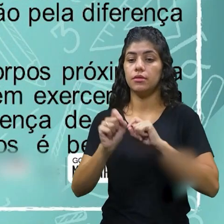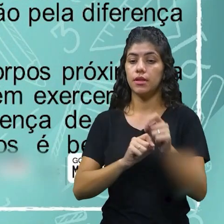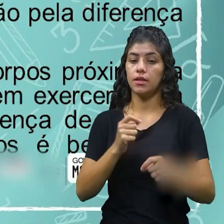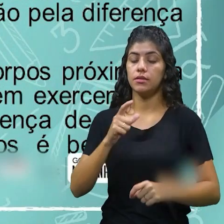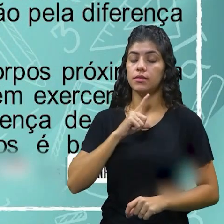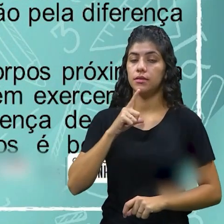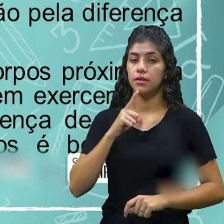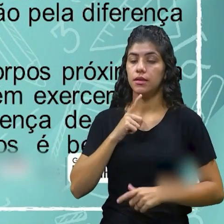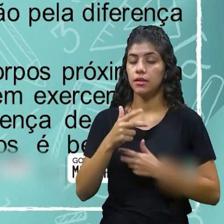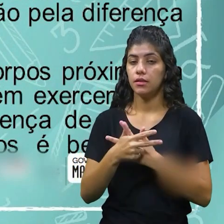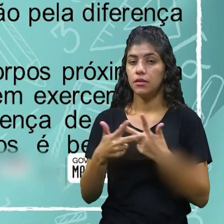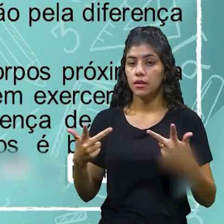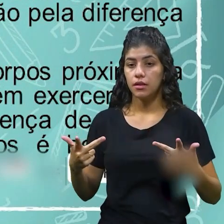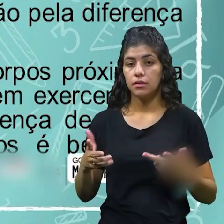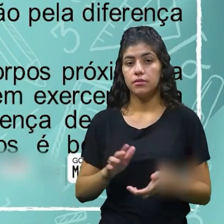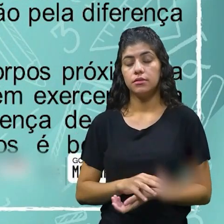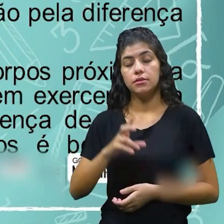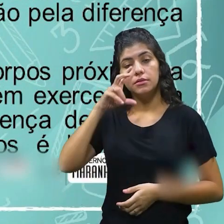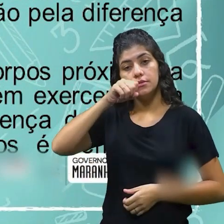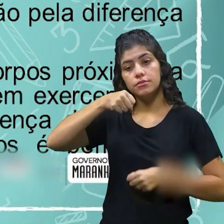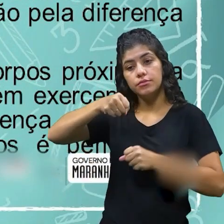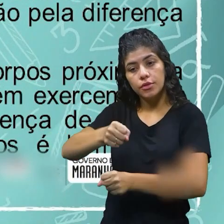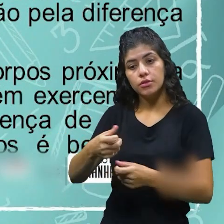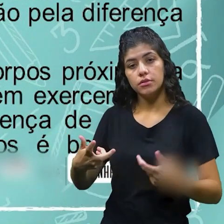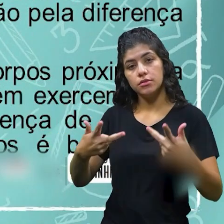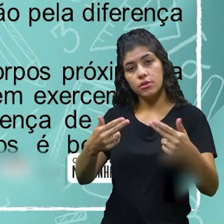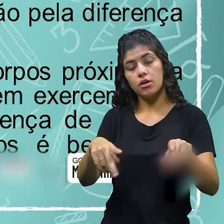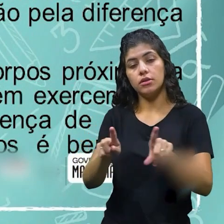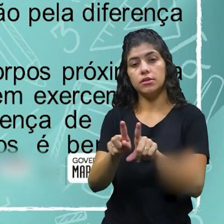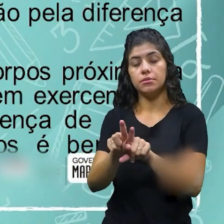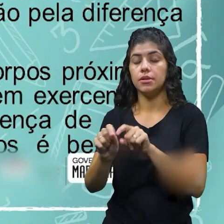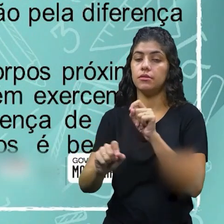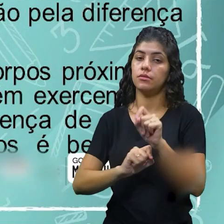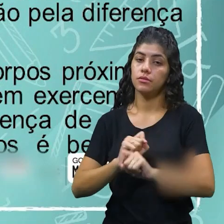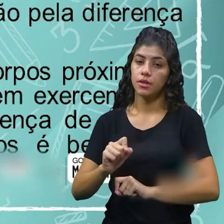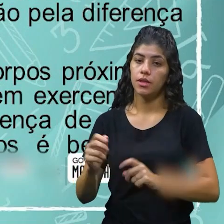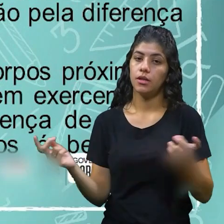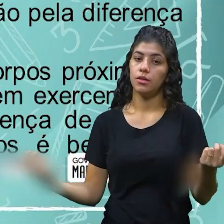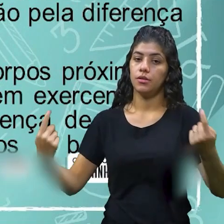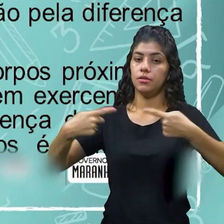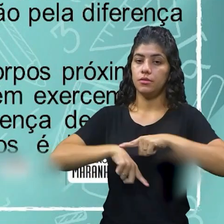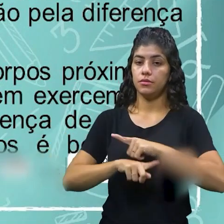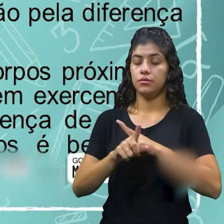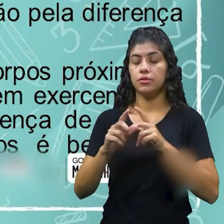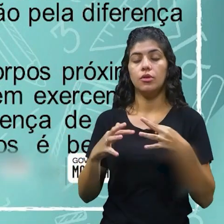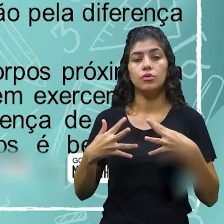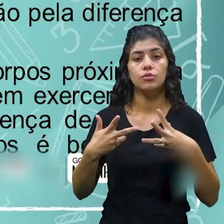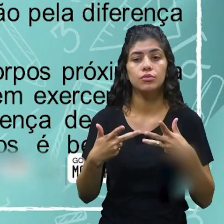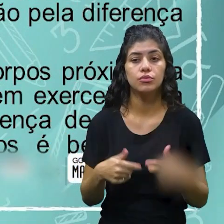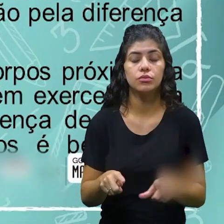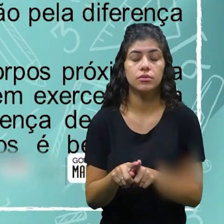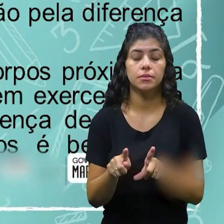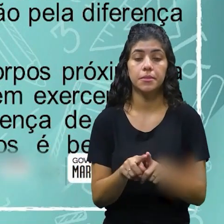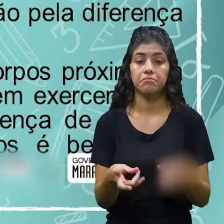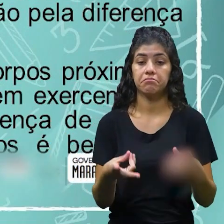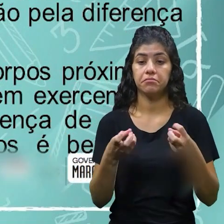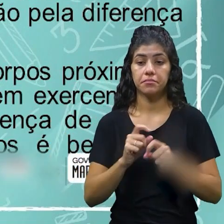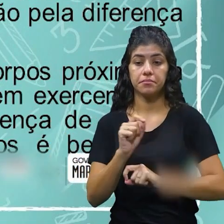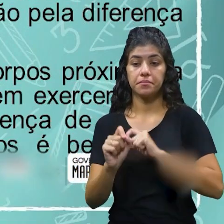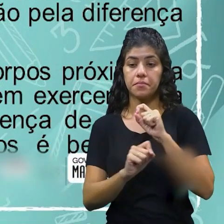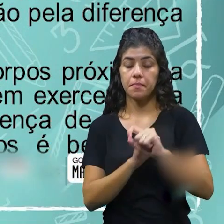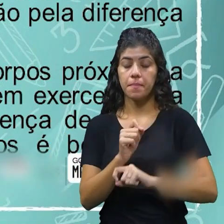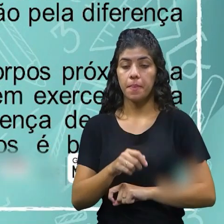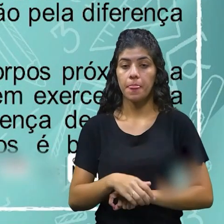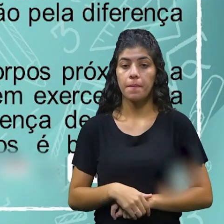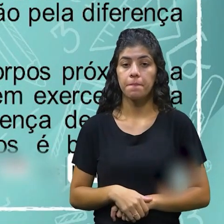ambos recebem a ação de forças da mesma intensidade, só que em sentidos contrários. Contudo, verificamos que a ação dessas